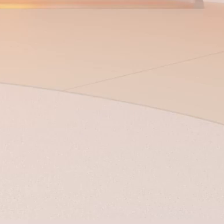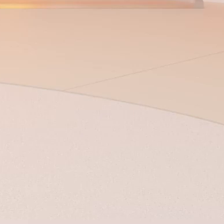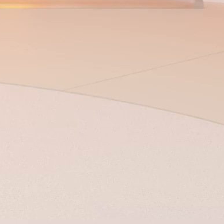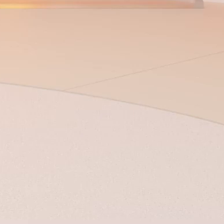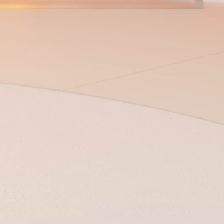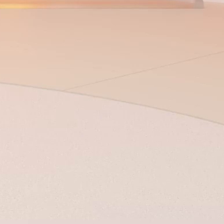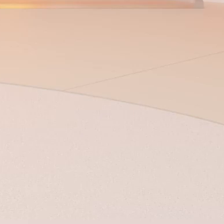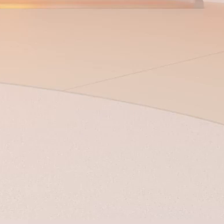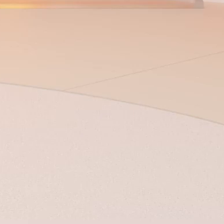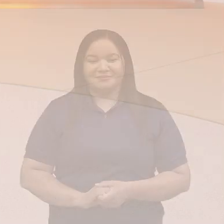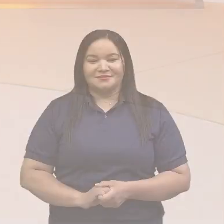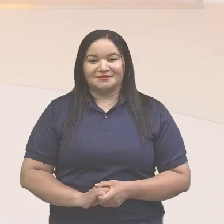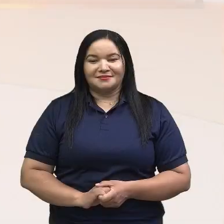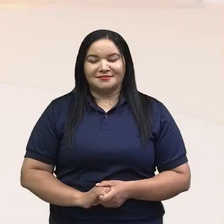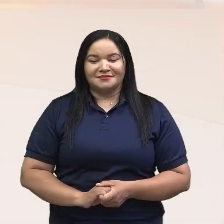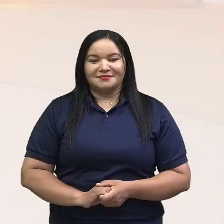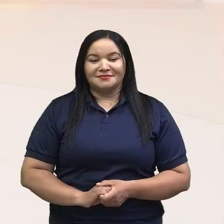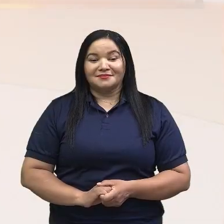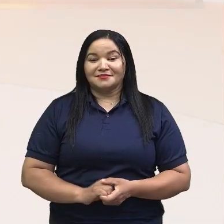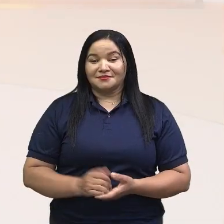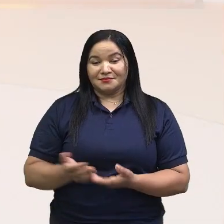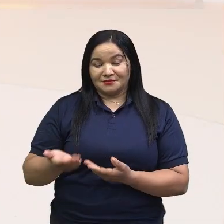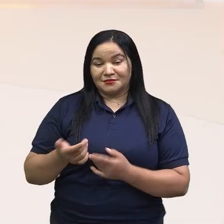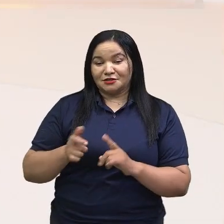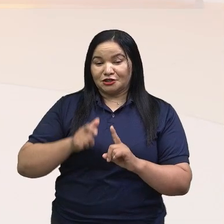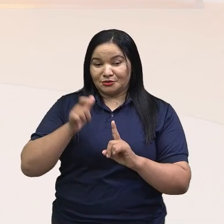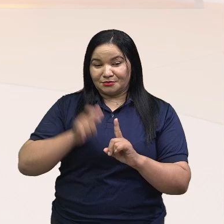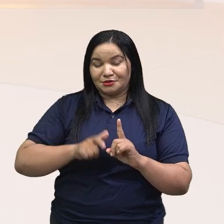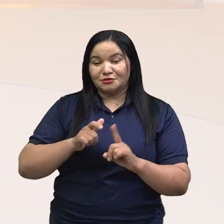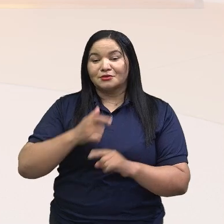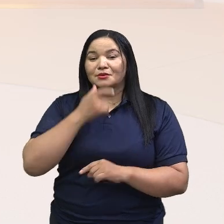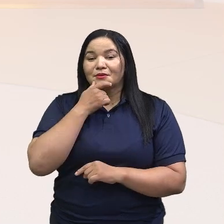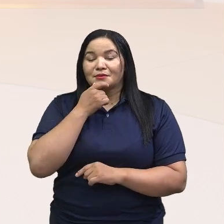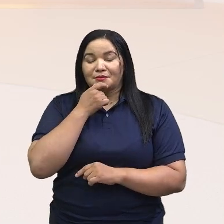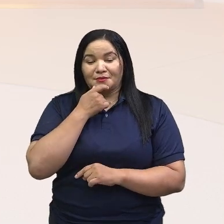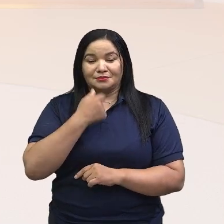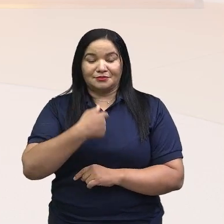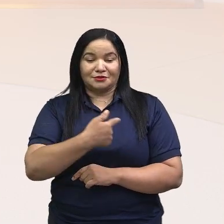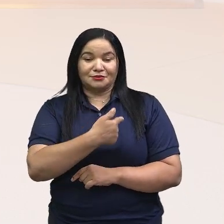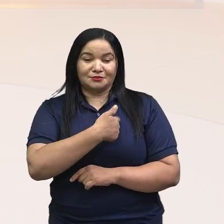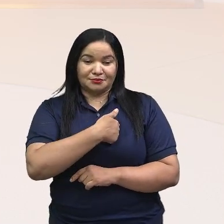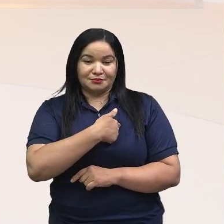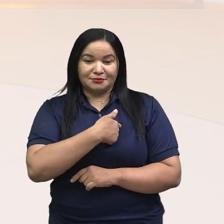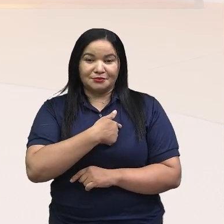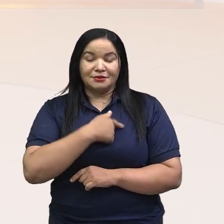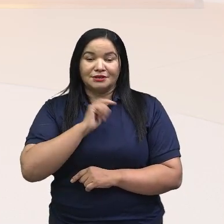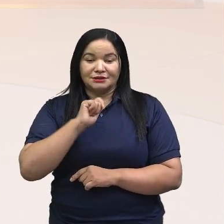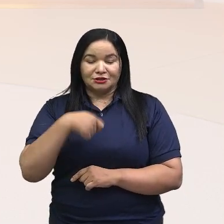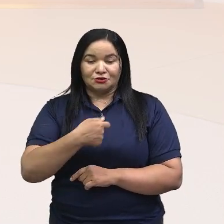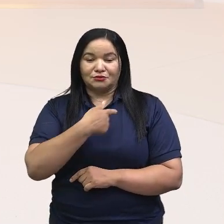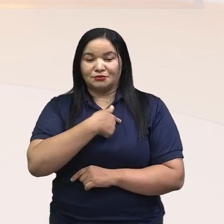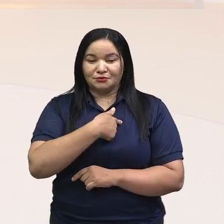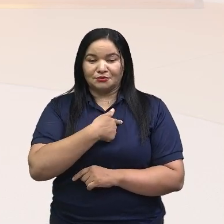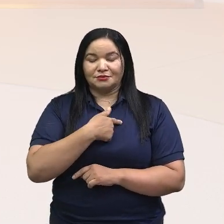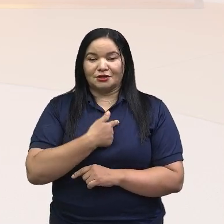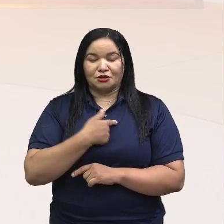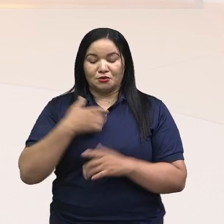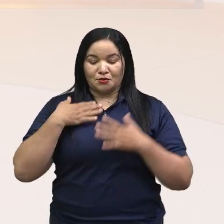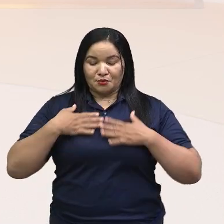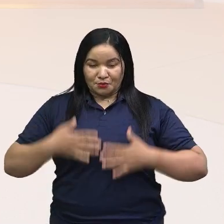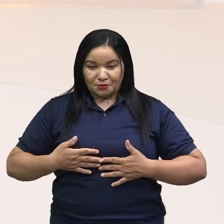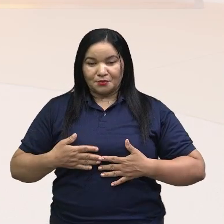E aqui está conosco, uma representação dele, Getúlio Vargas, com o seu